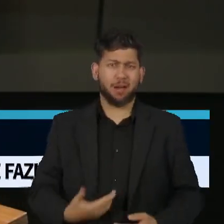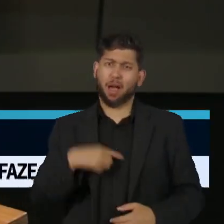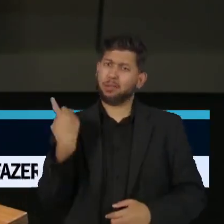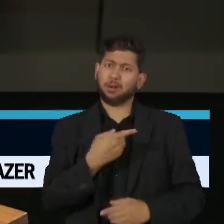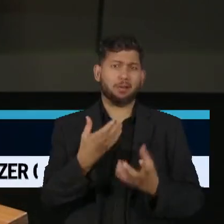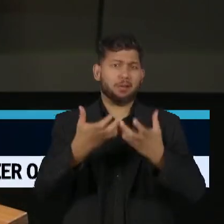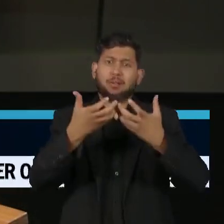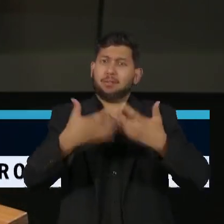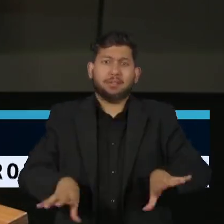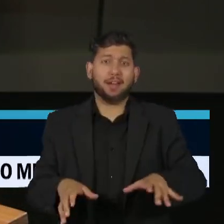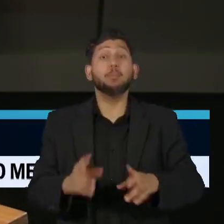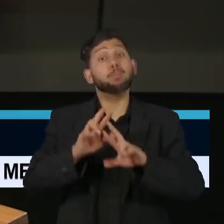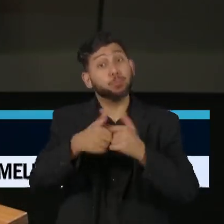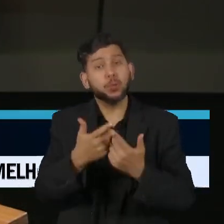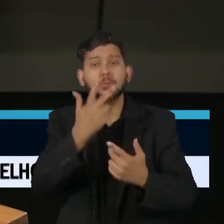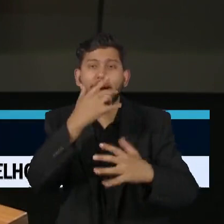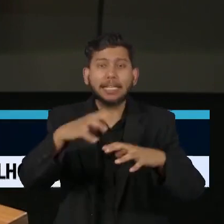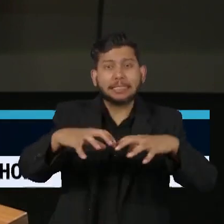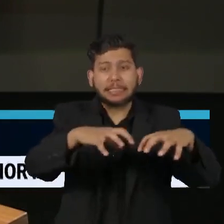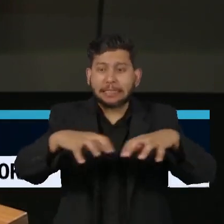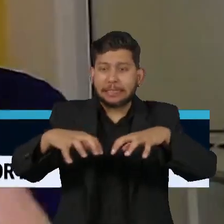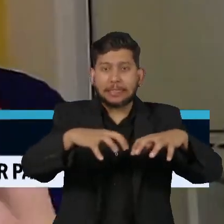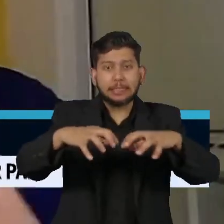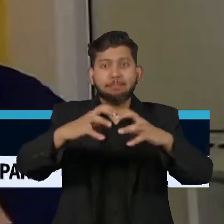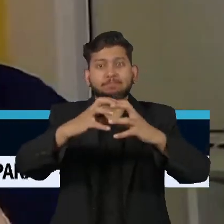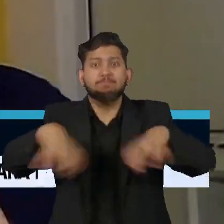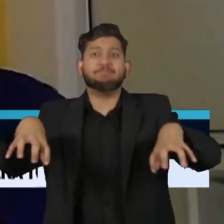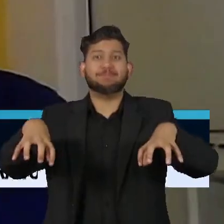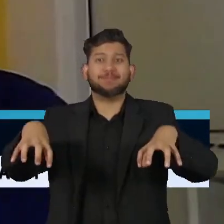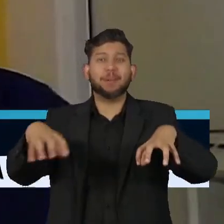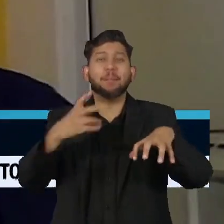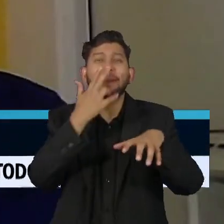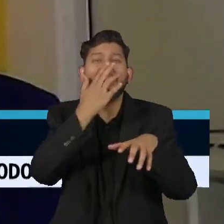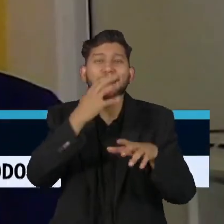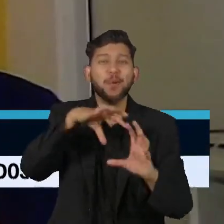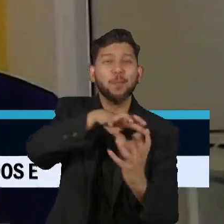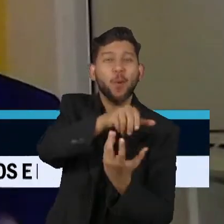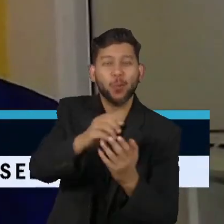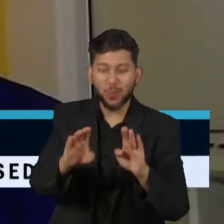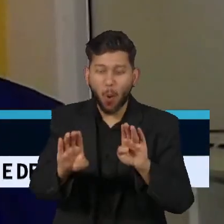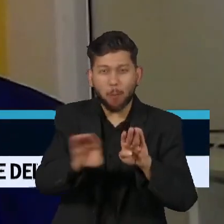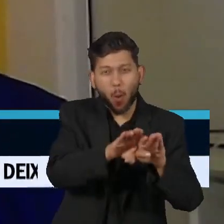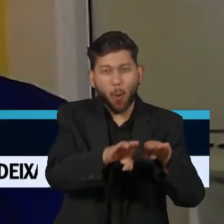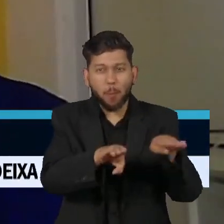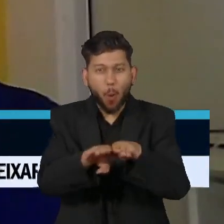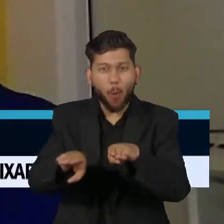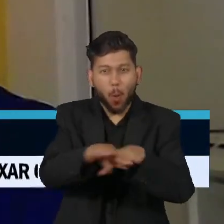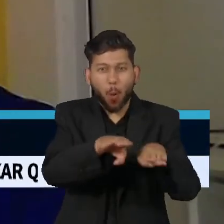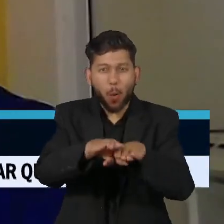essa fratura ocorrer e a gente está sentindo aí essas duas placas tectônicas se moverem e causarem uma porção de terremotos.